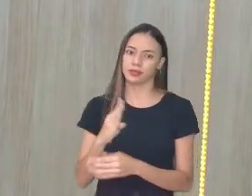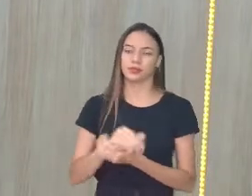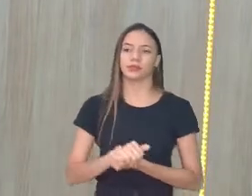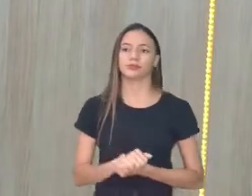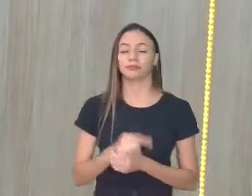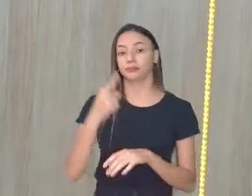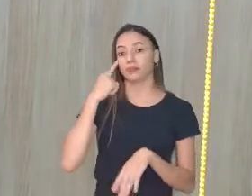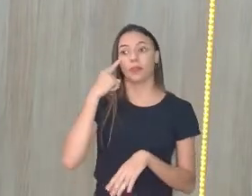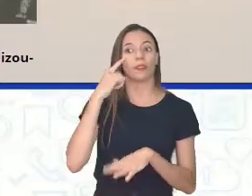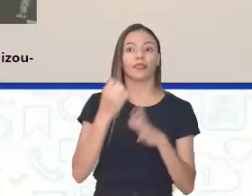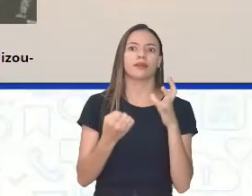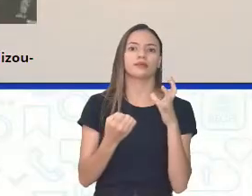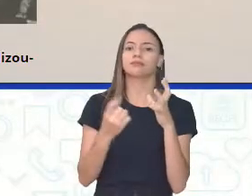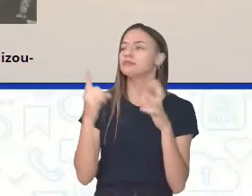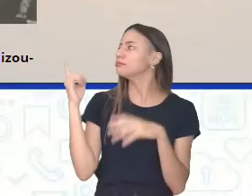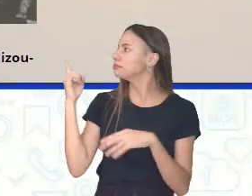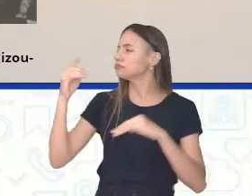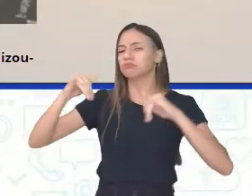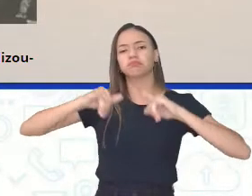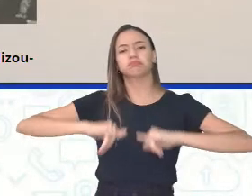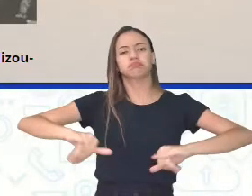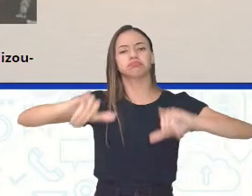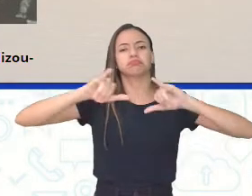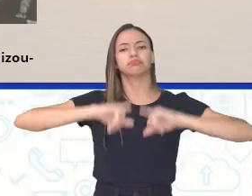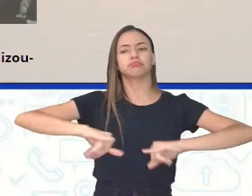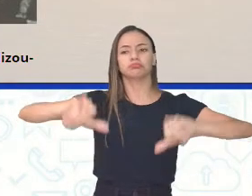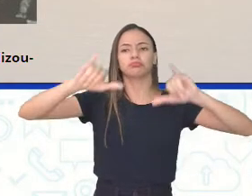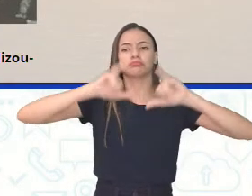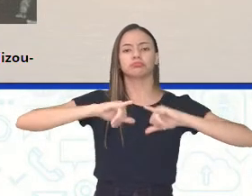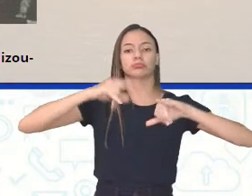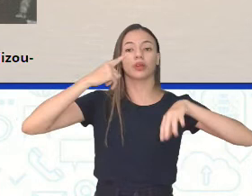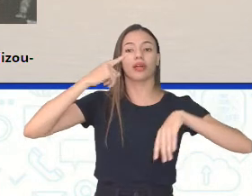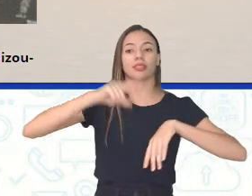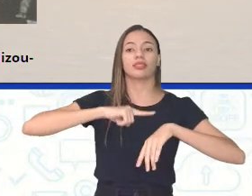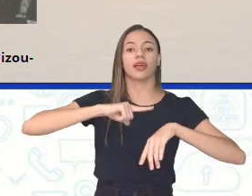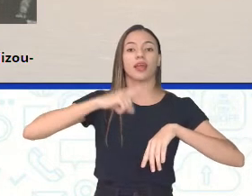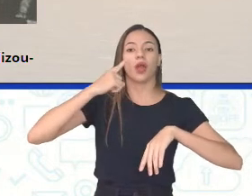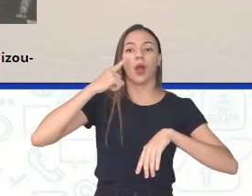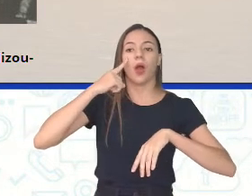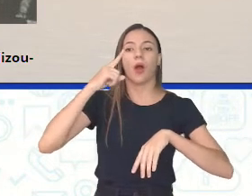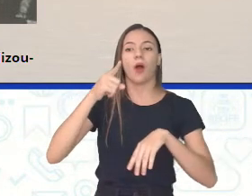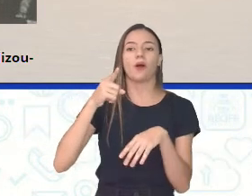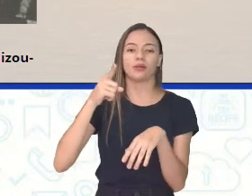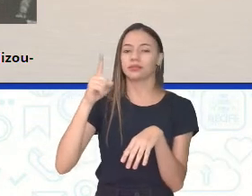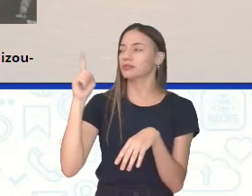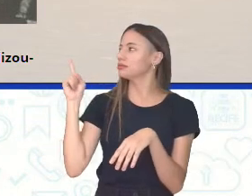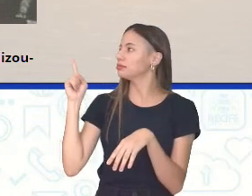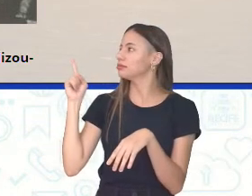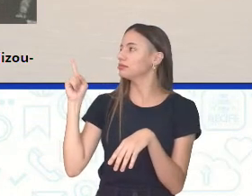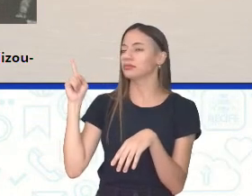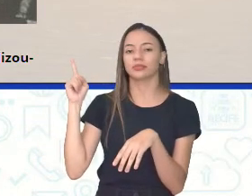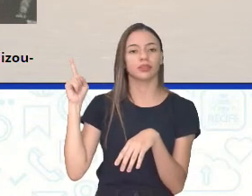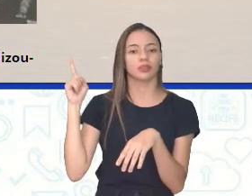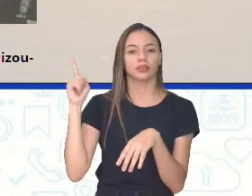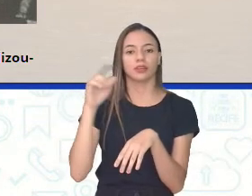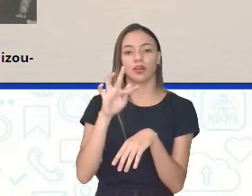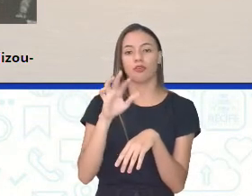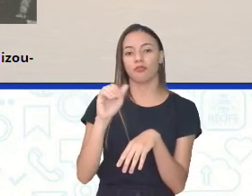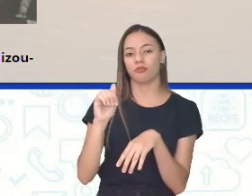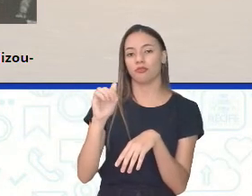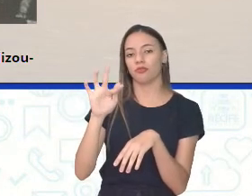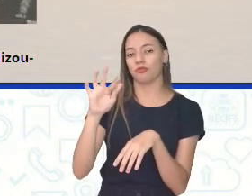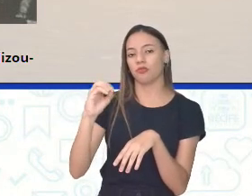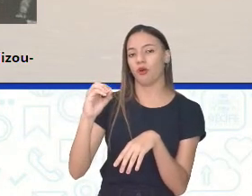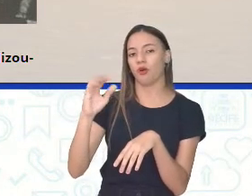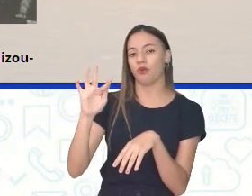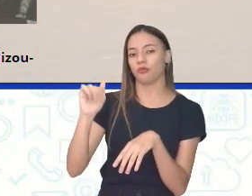mas foi feita toda uma propaganda, né? Aí tem até aqui o nosso mascote, né, professor? O Fofozinho é